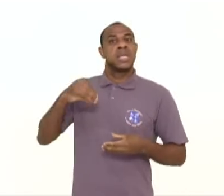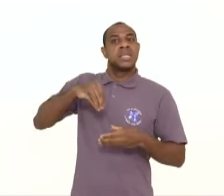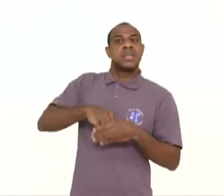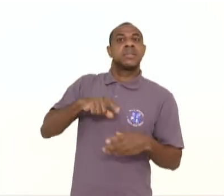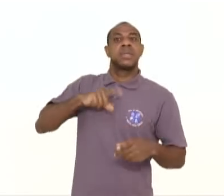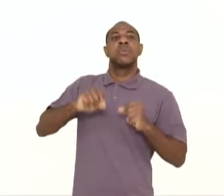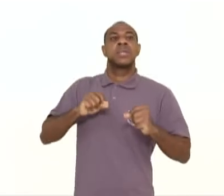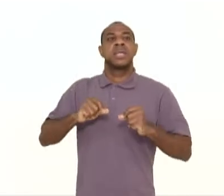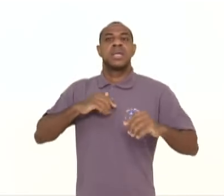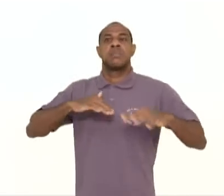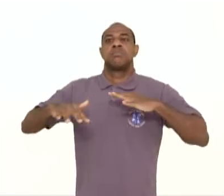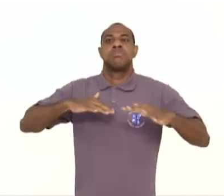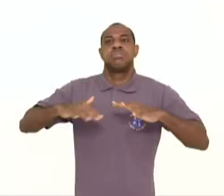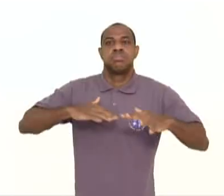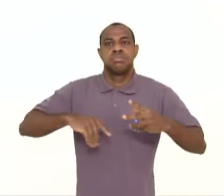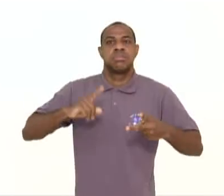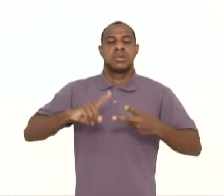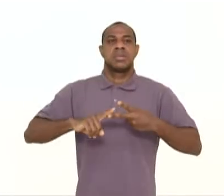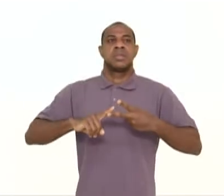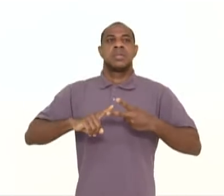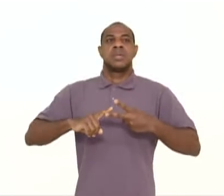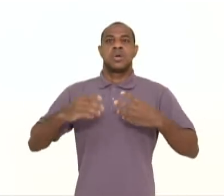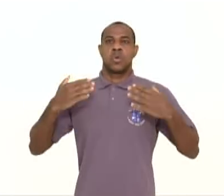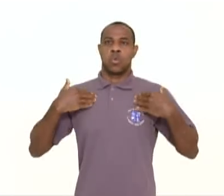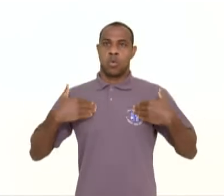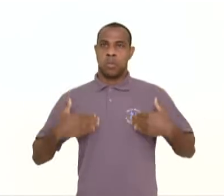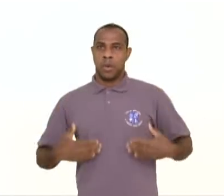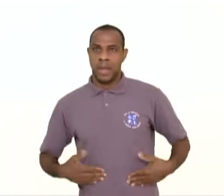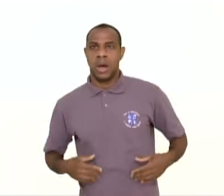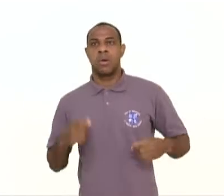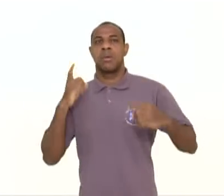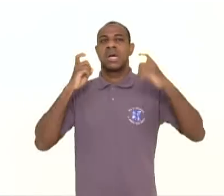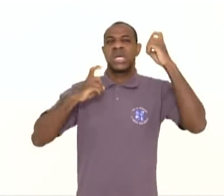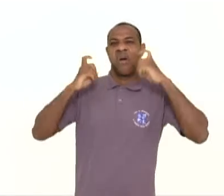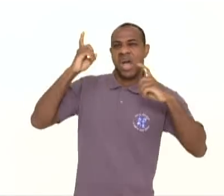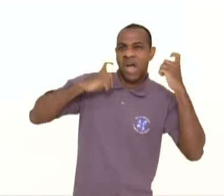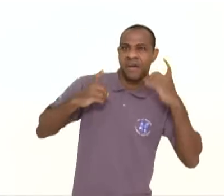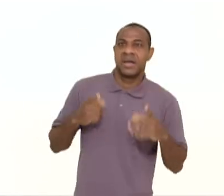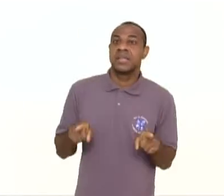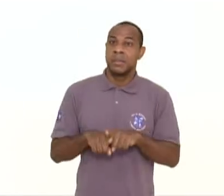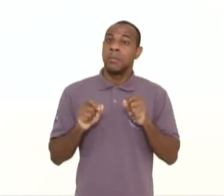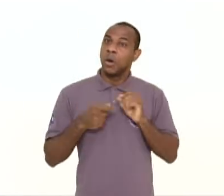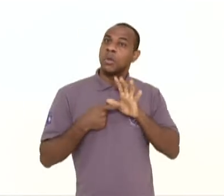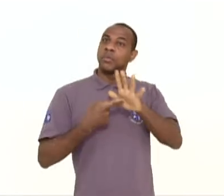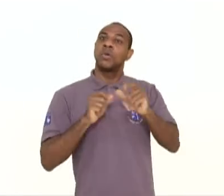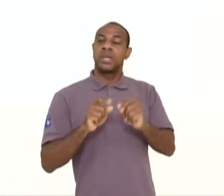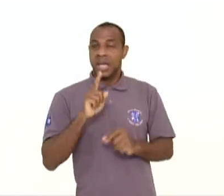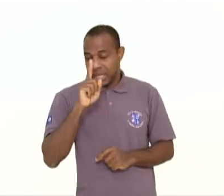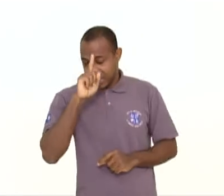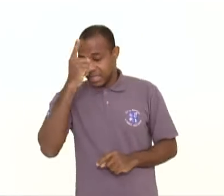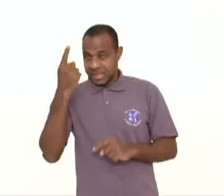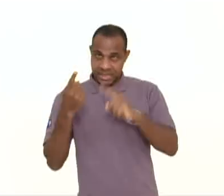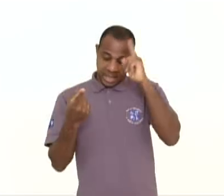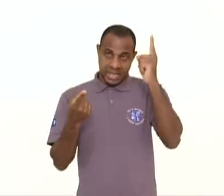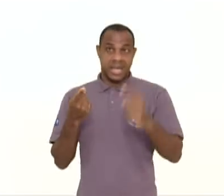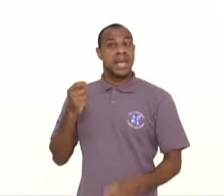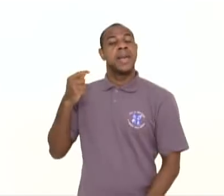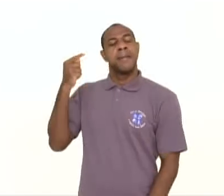corporais e fisionômicos. Através da mímica, uma pessoa pode passar ideias e pensamentos sem usar a